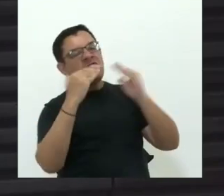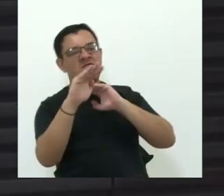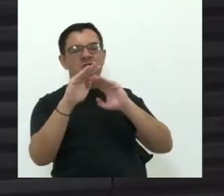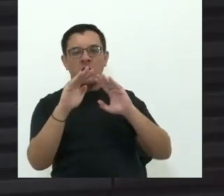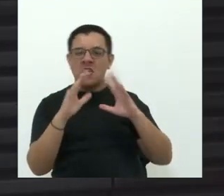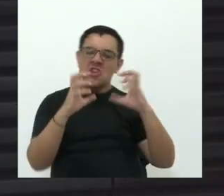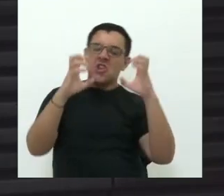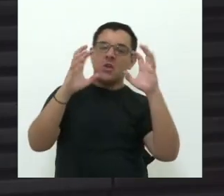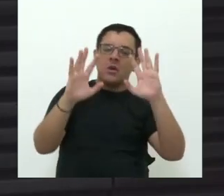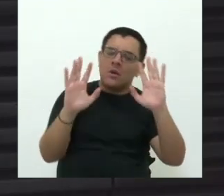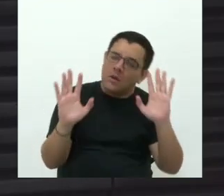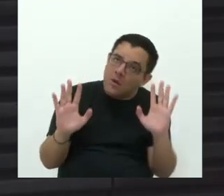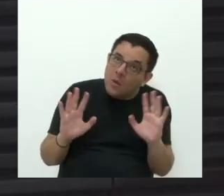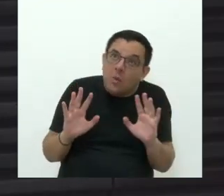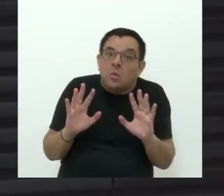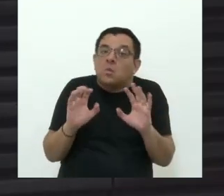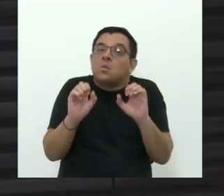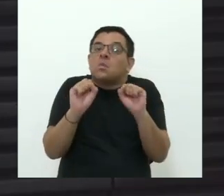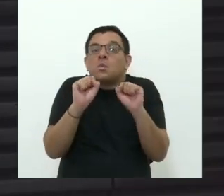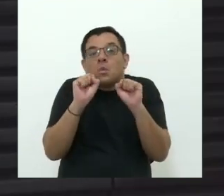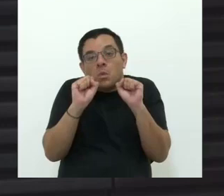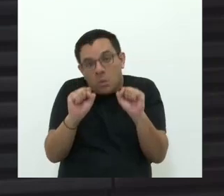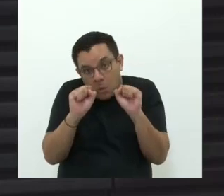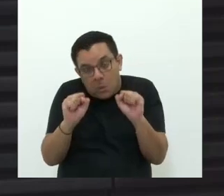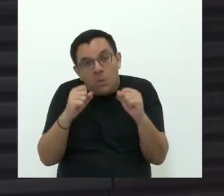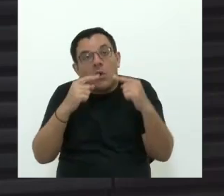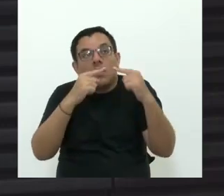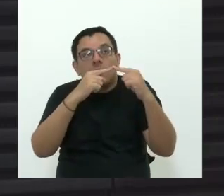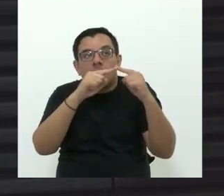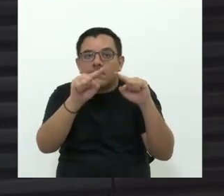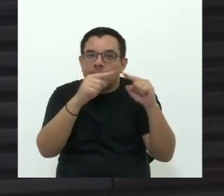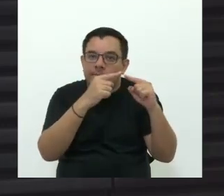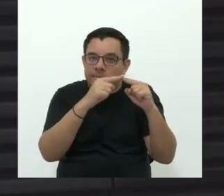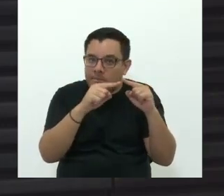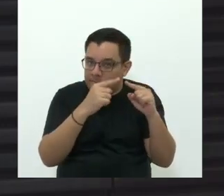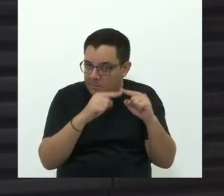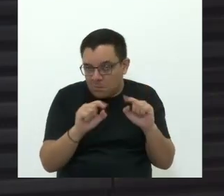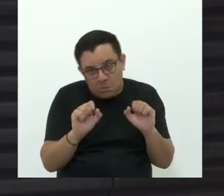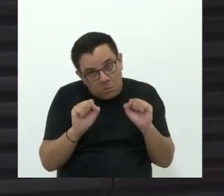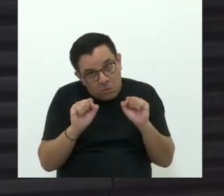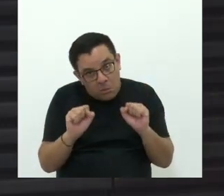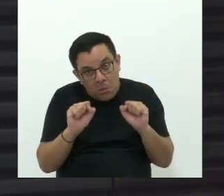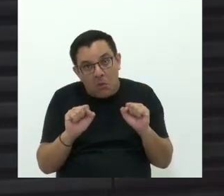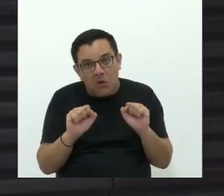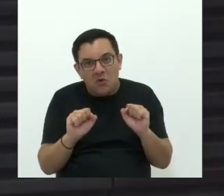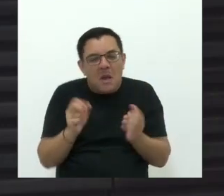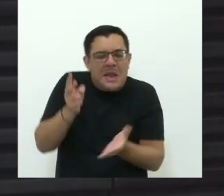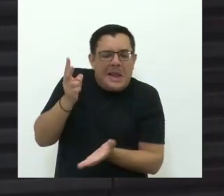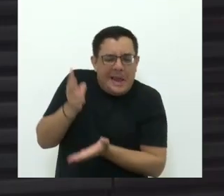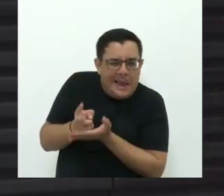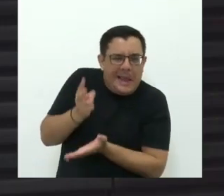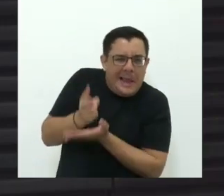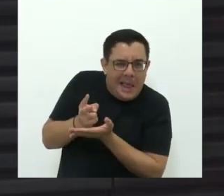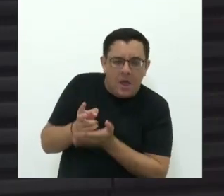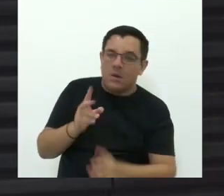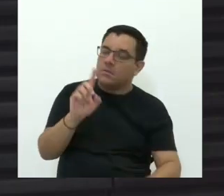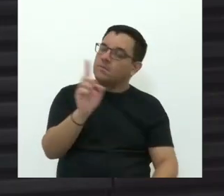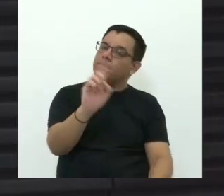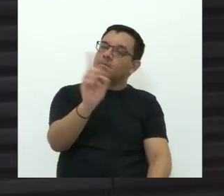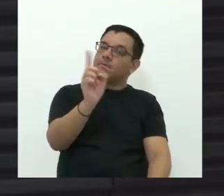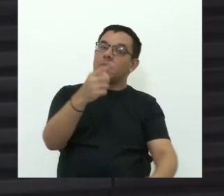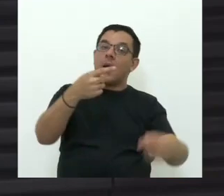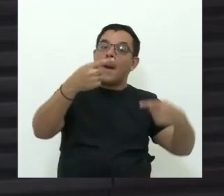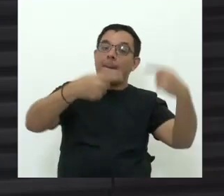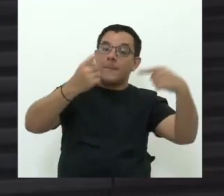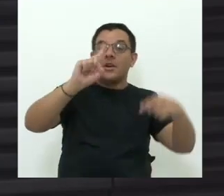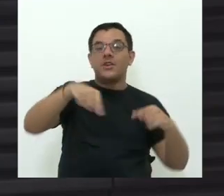ela pode ser de conflito ISS uma opção mas ela não é inteiramente de conflito ela é de consenso porque a gente decidiu